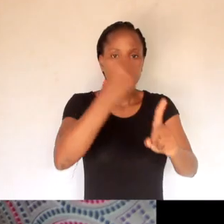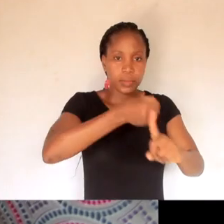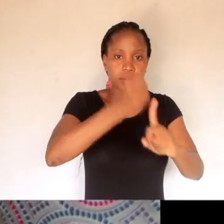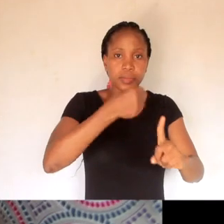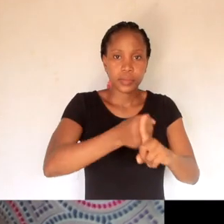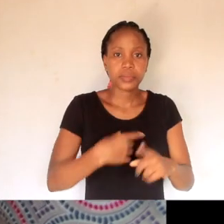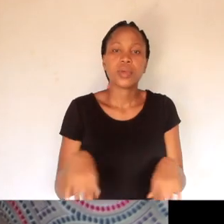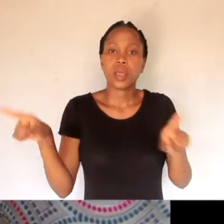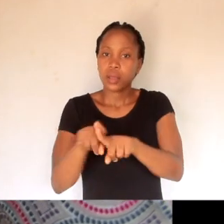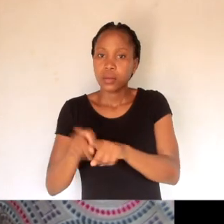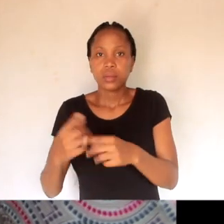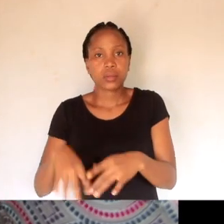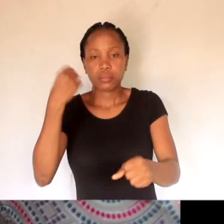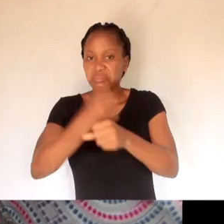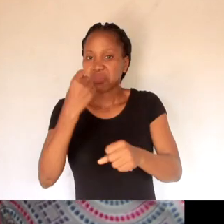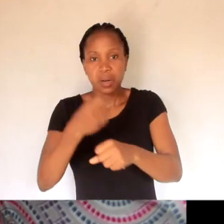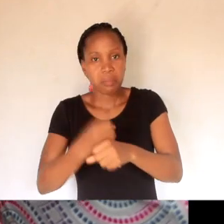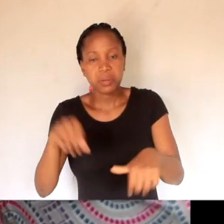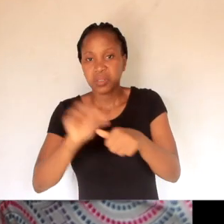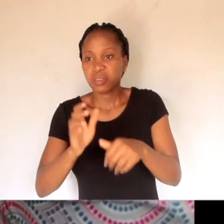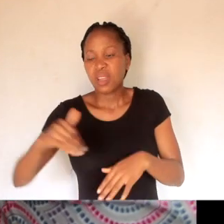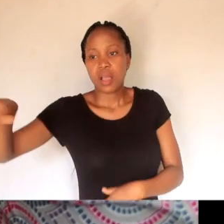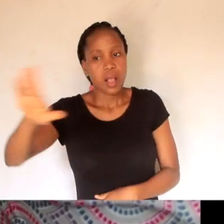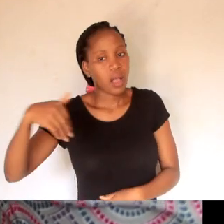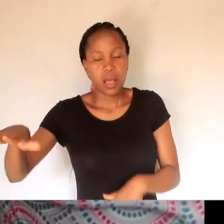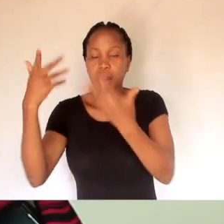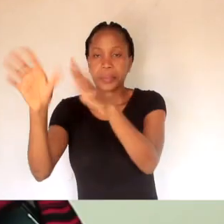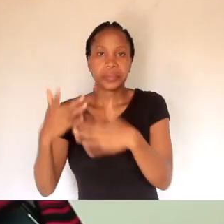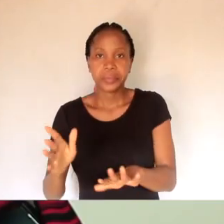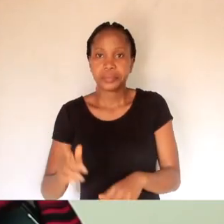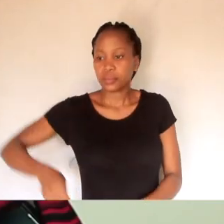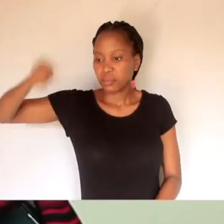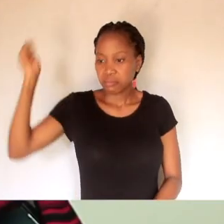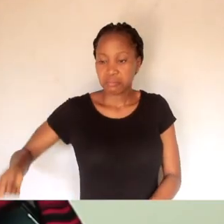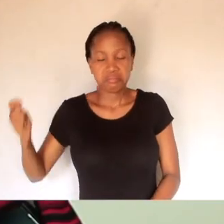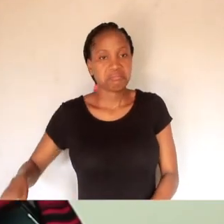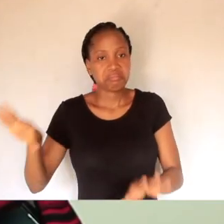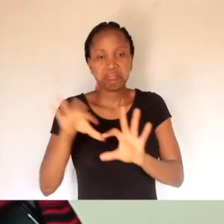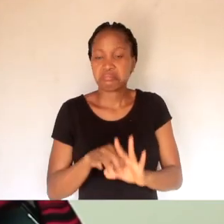que se faz em advocacia na área da educação.